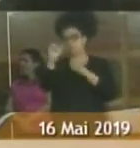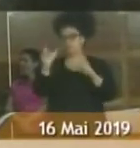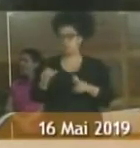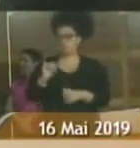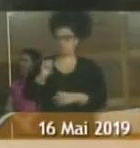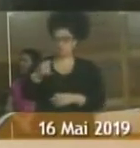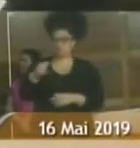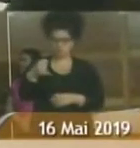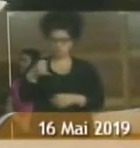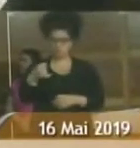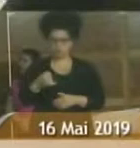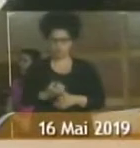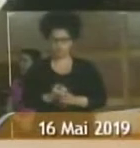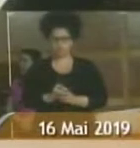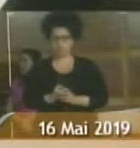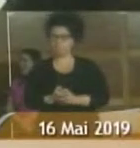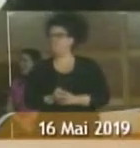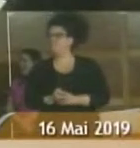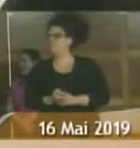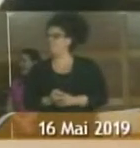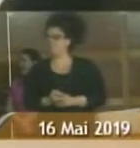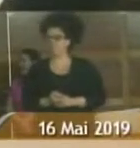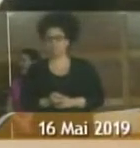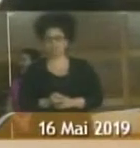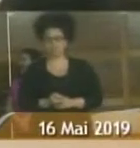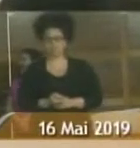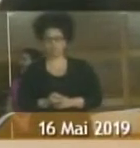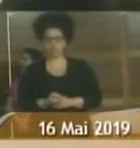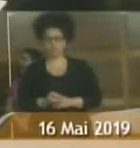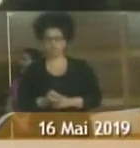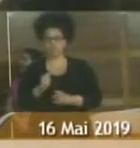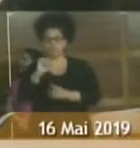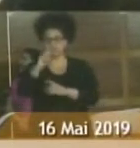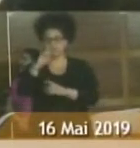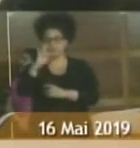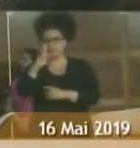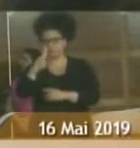Japuíba, segundo distrito de Angra dos Reis, cadastrado na prefeitura sob o número